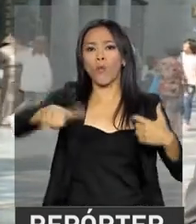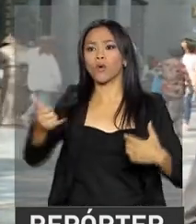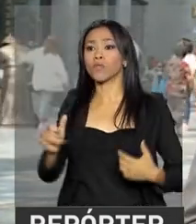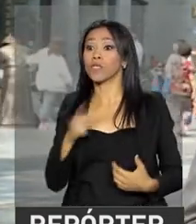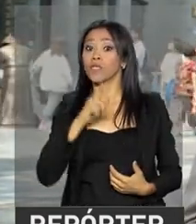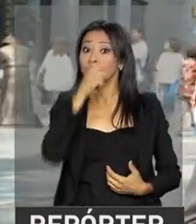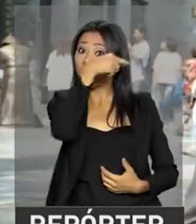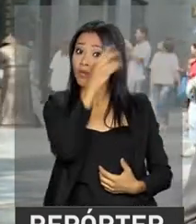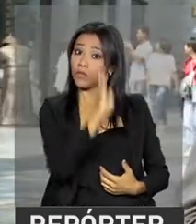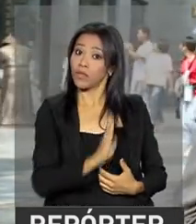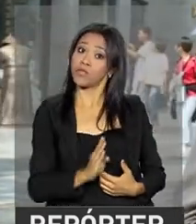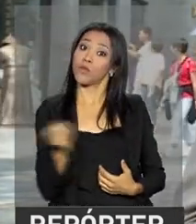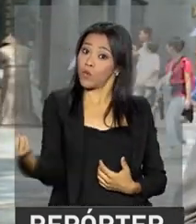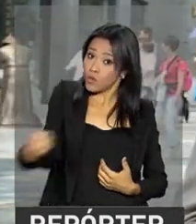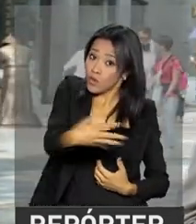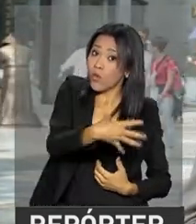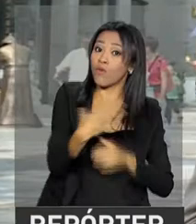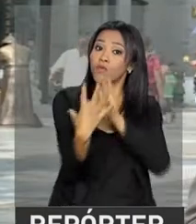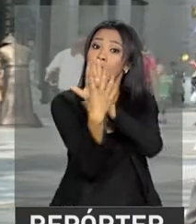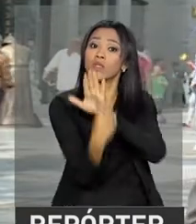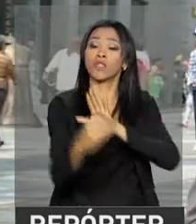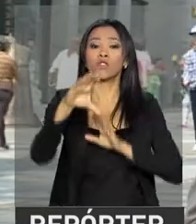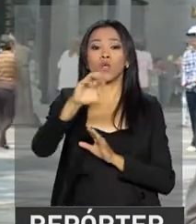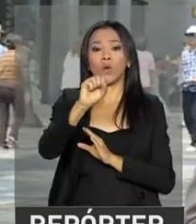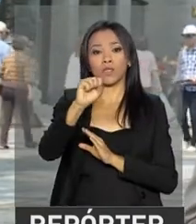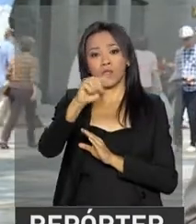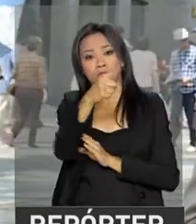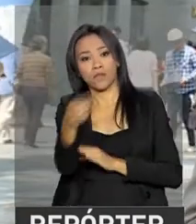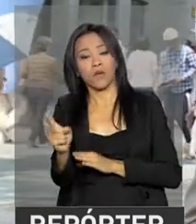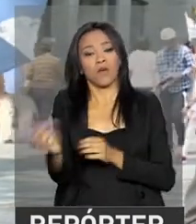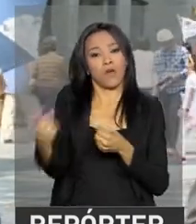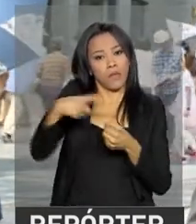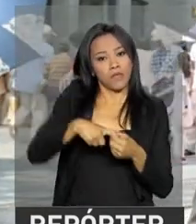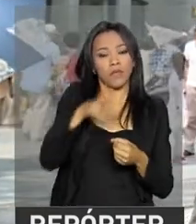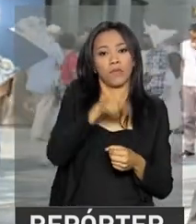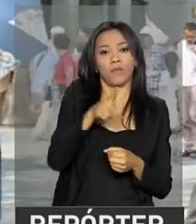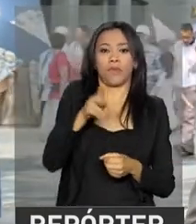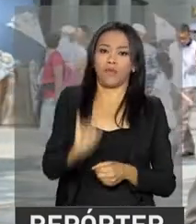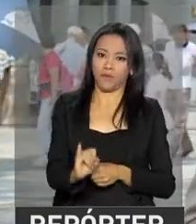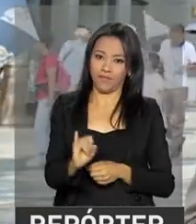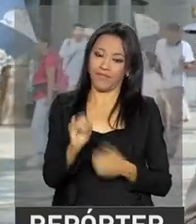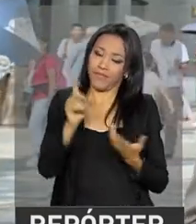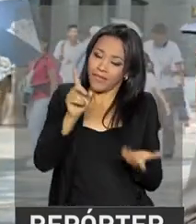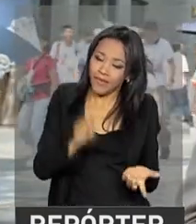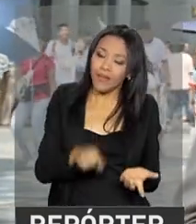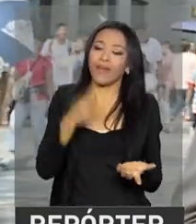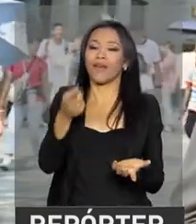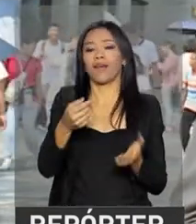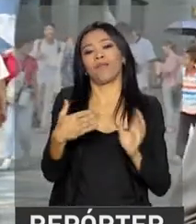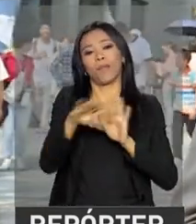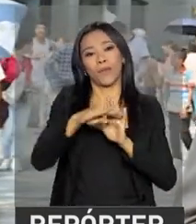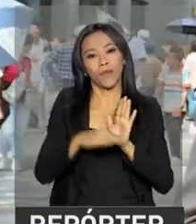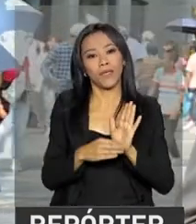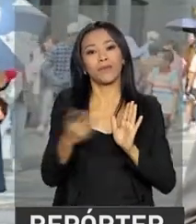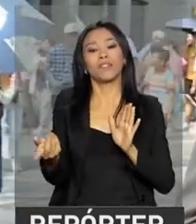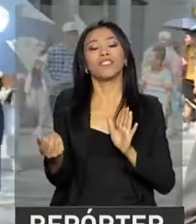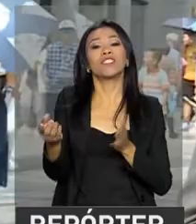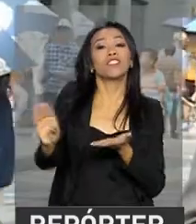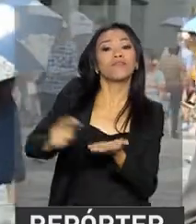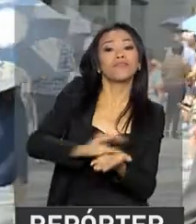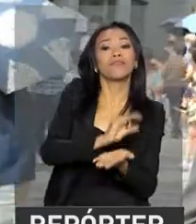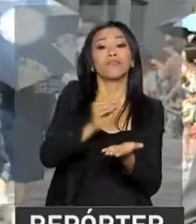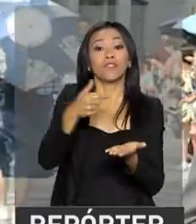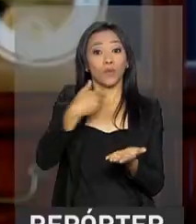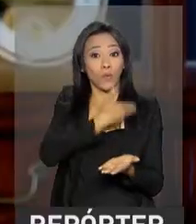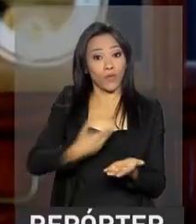Brasil com as novas concessões e parcerias público-privadas do PPI, o Programa de Parcerias de Investimentos do